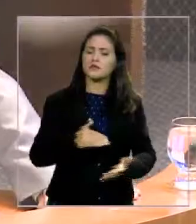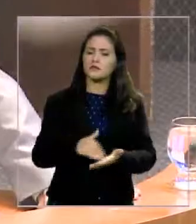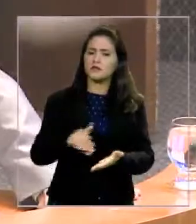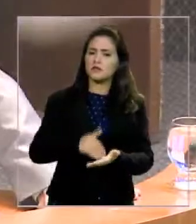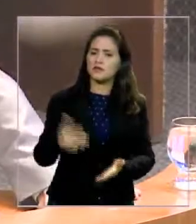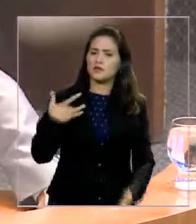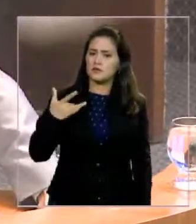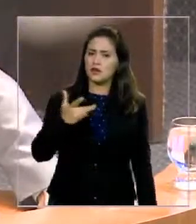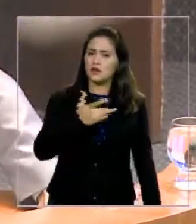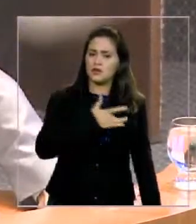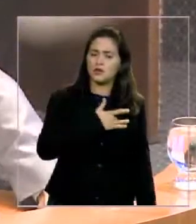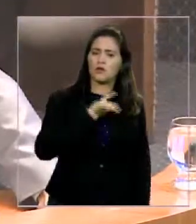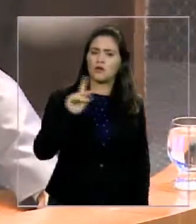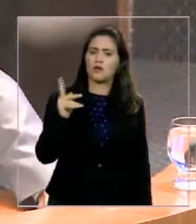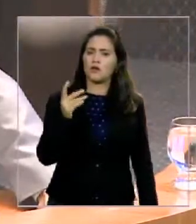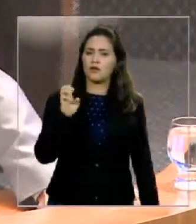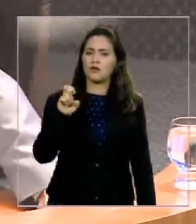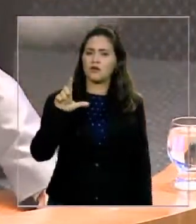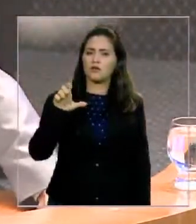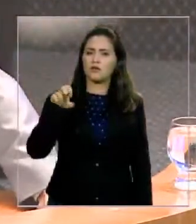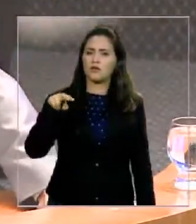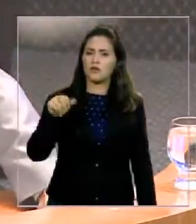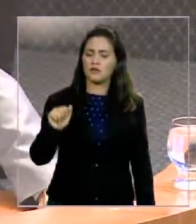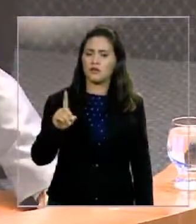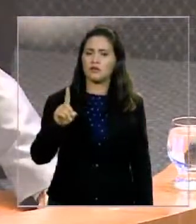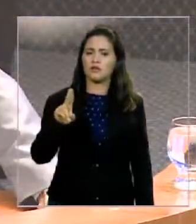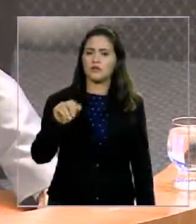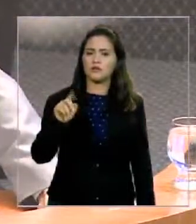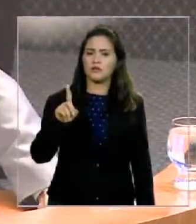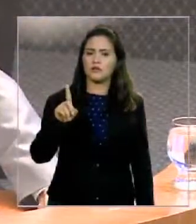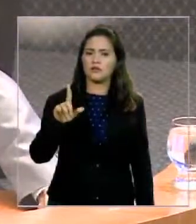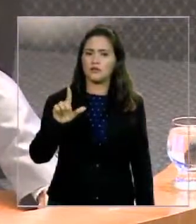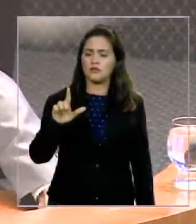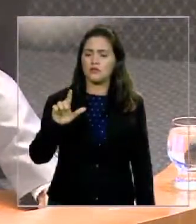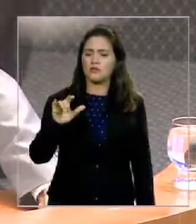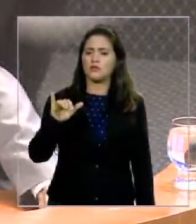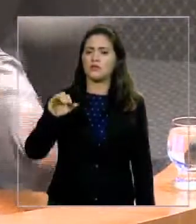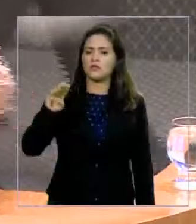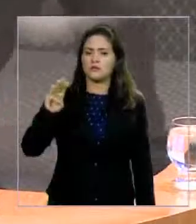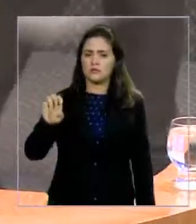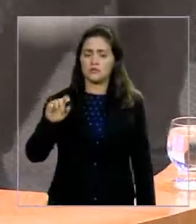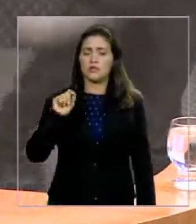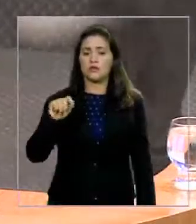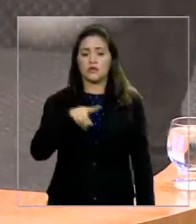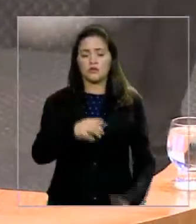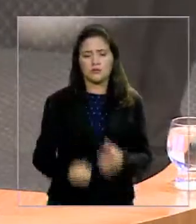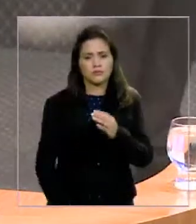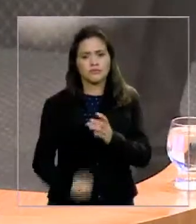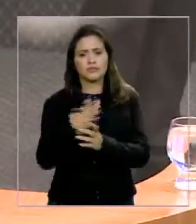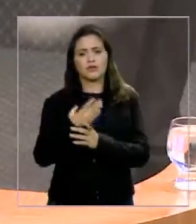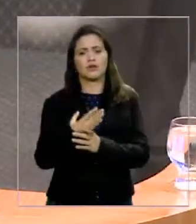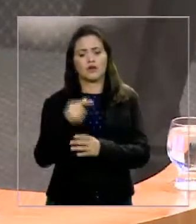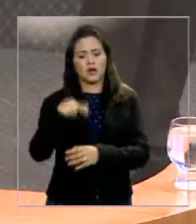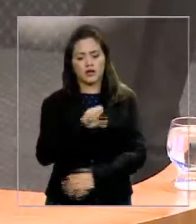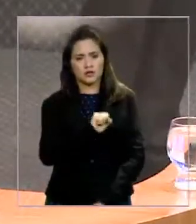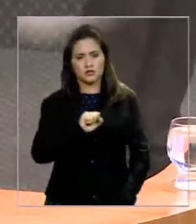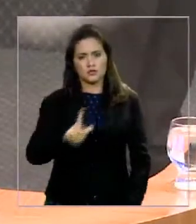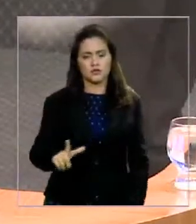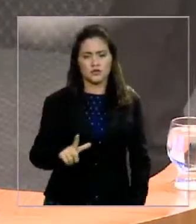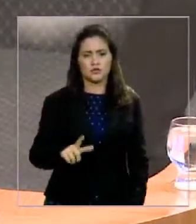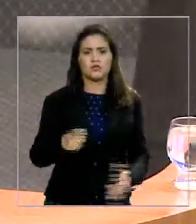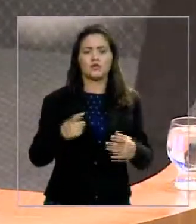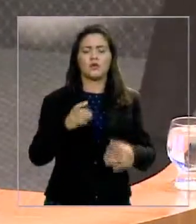doutora Helena Doylib, para que possa implantar na cidade de São Luís um centro de